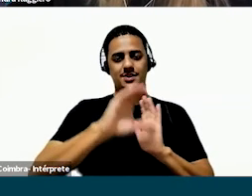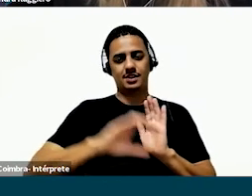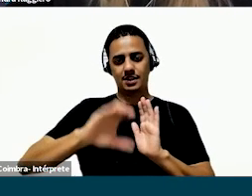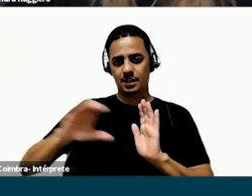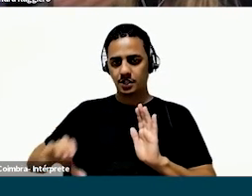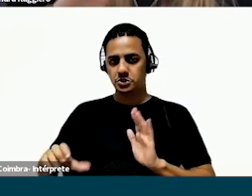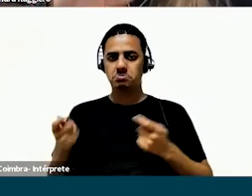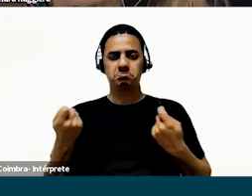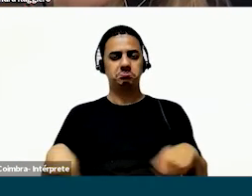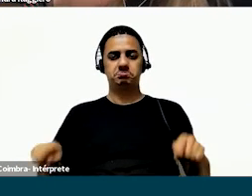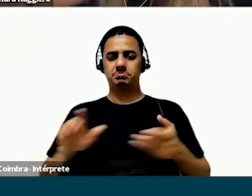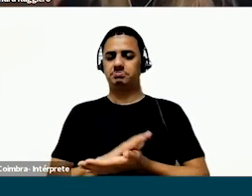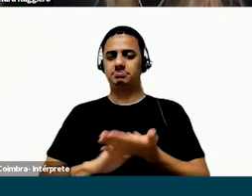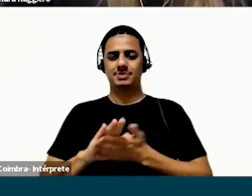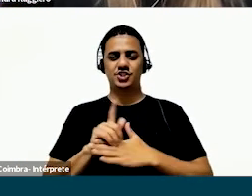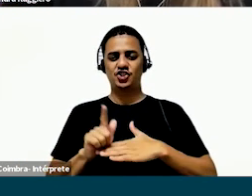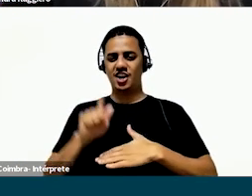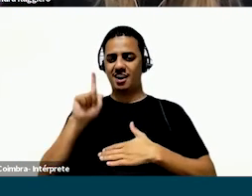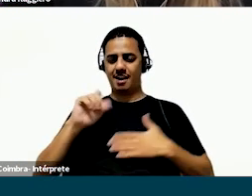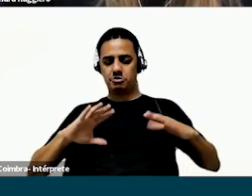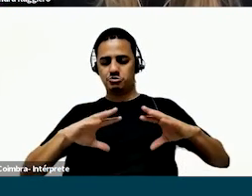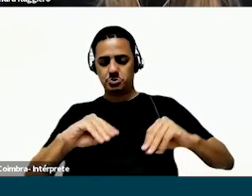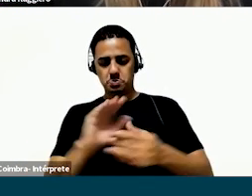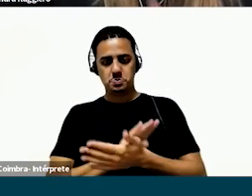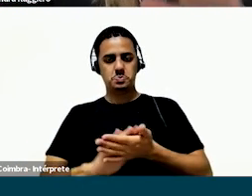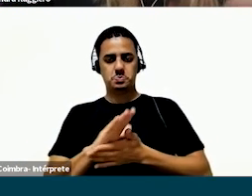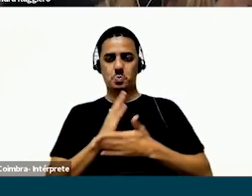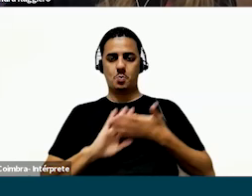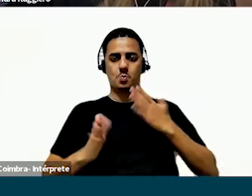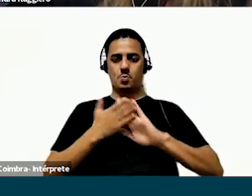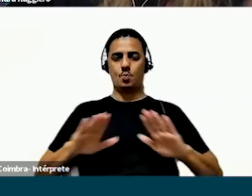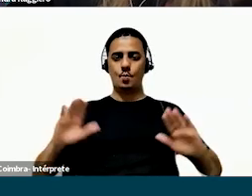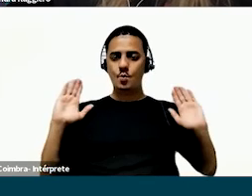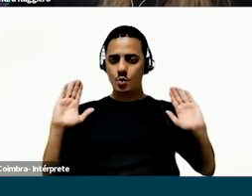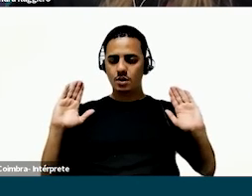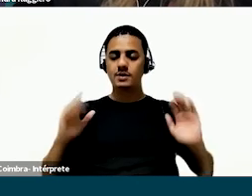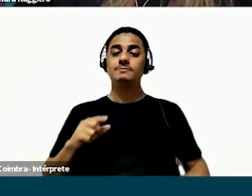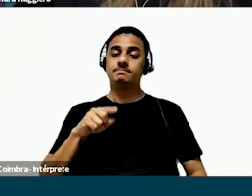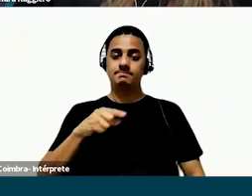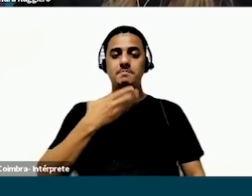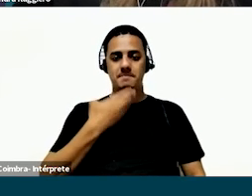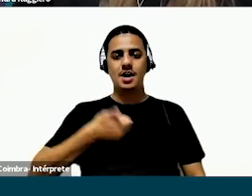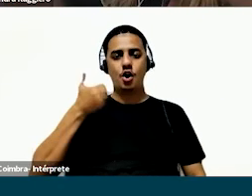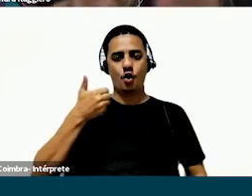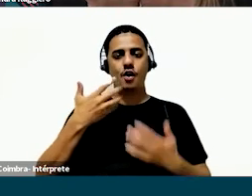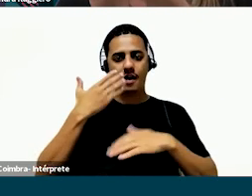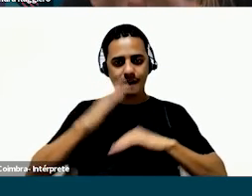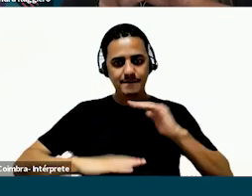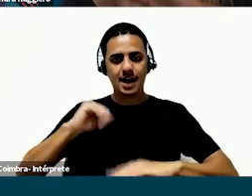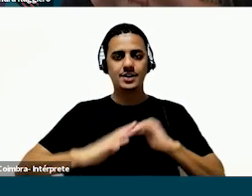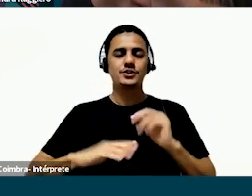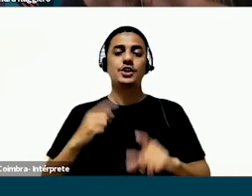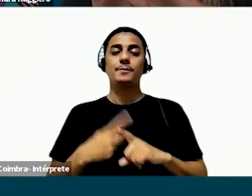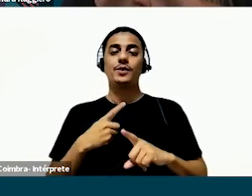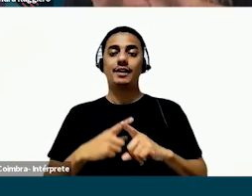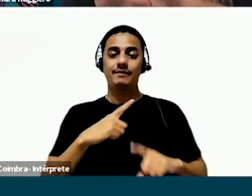os clientes, não sendo necessária qualquer intervenção dos gerentes, tornando assim, então, o processo mais efetivo, a partir do momento que eu